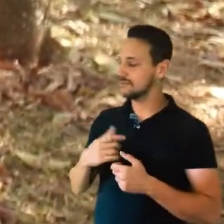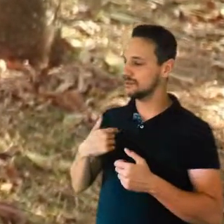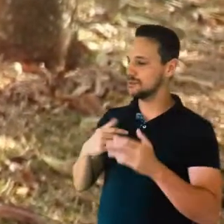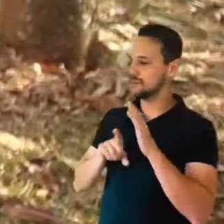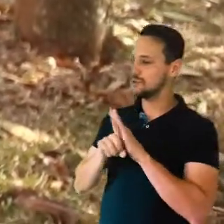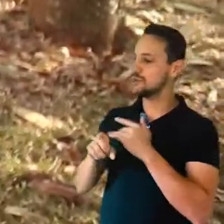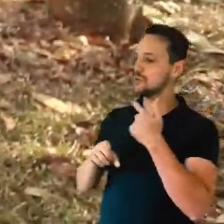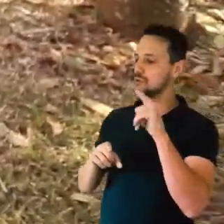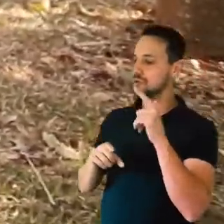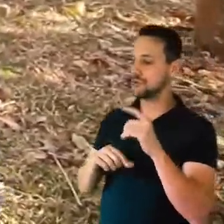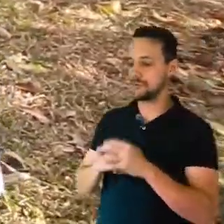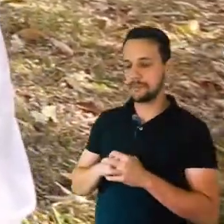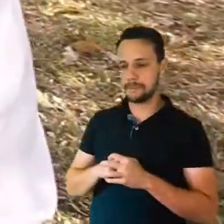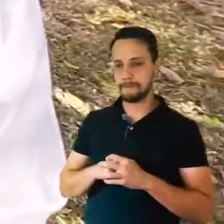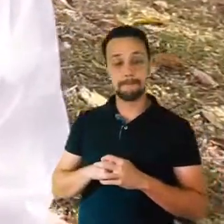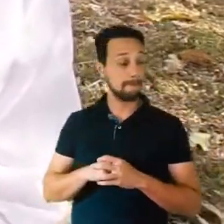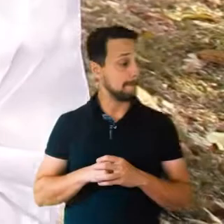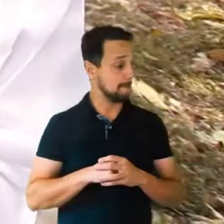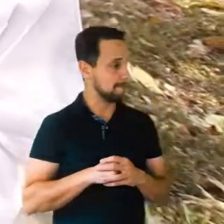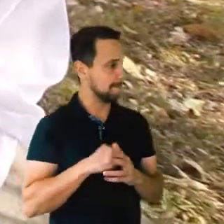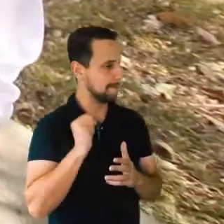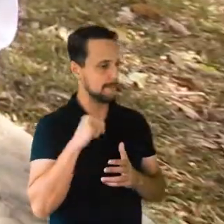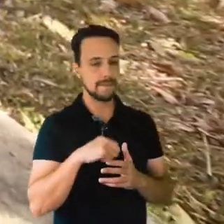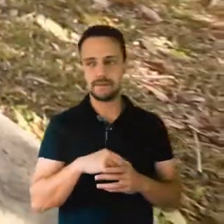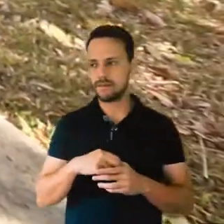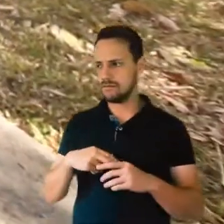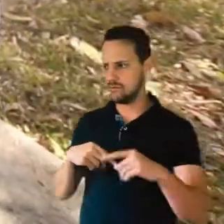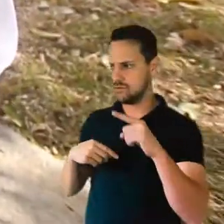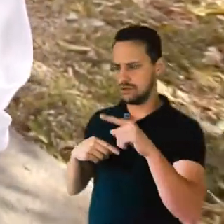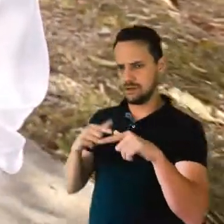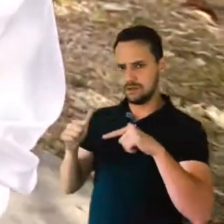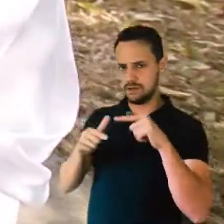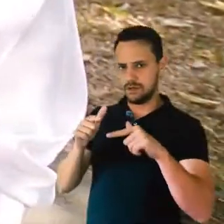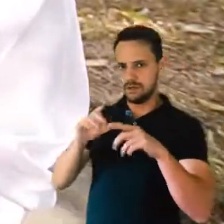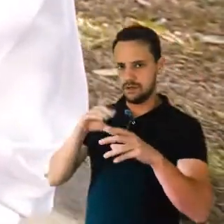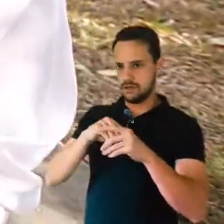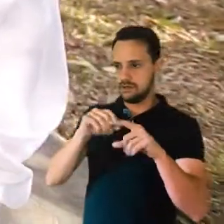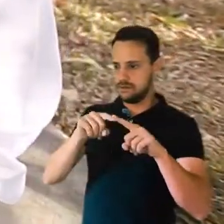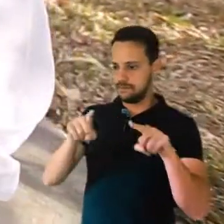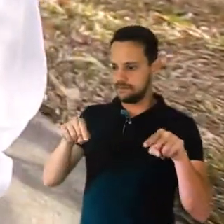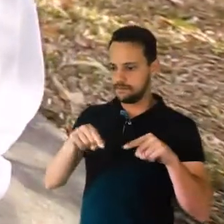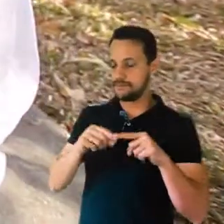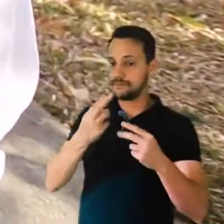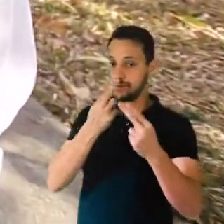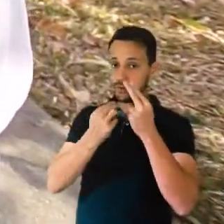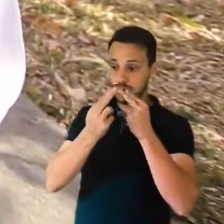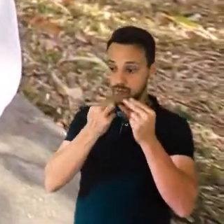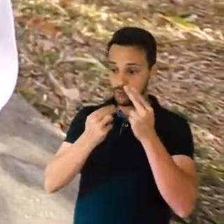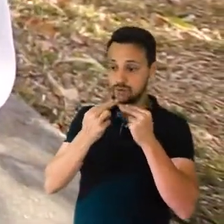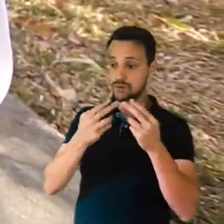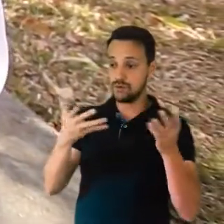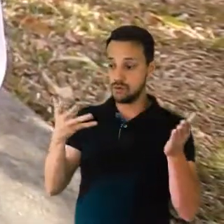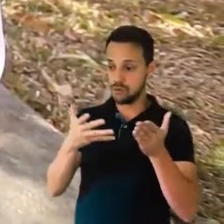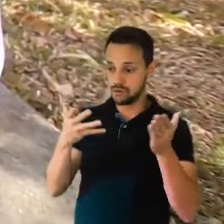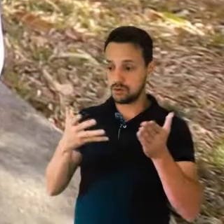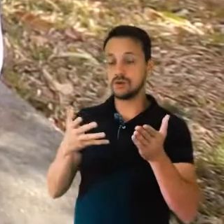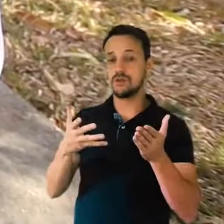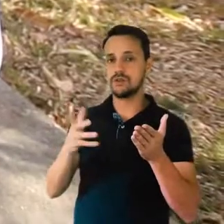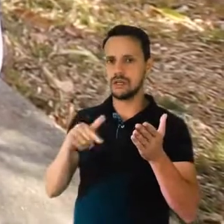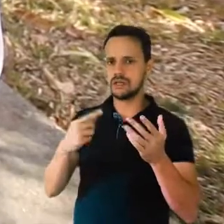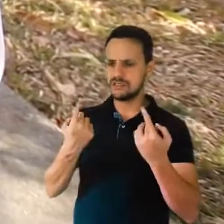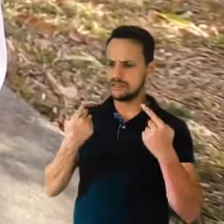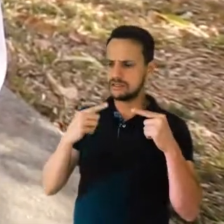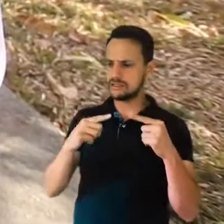Agora deixa eu fazer uma outra pergunta para você. Trabalhar no teu setor, ser uma nutricionista, nos dias de